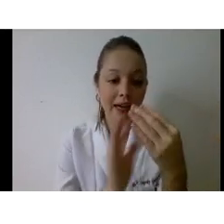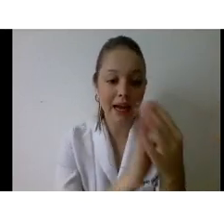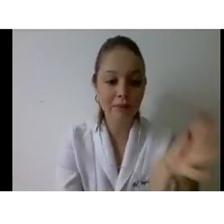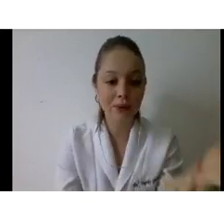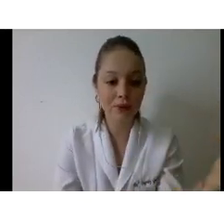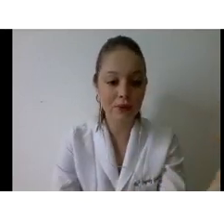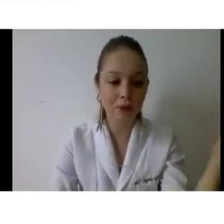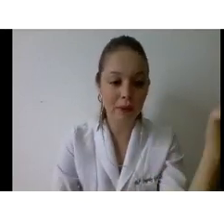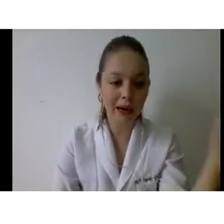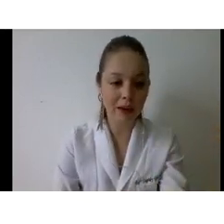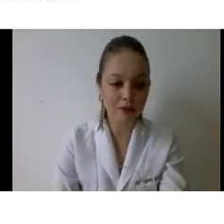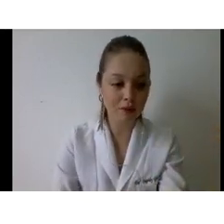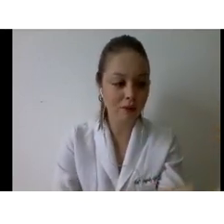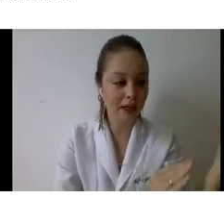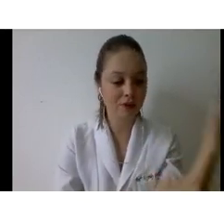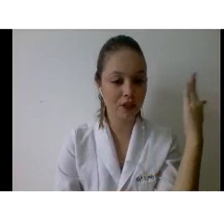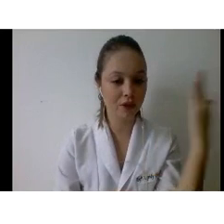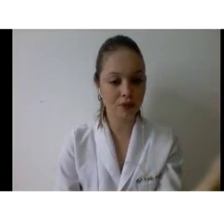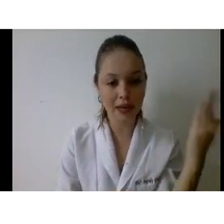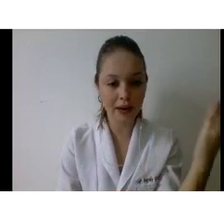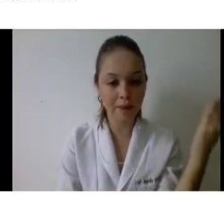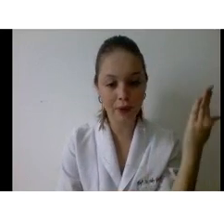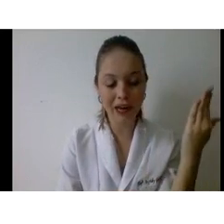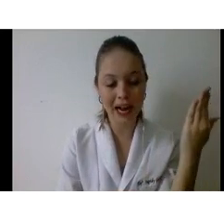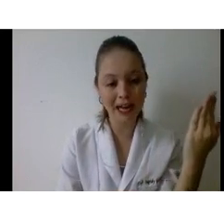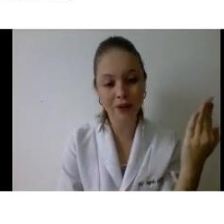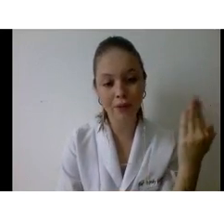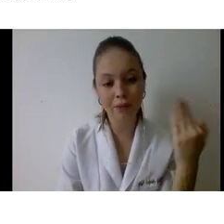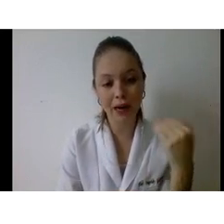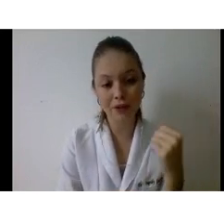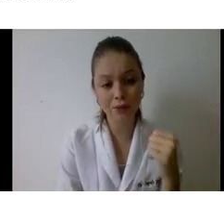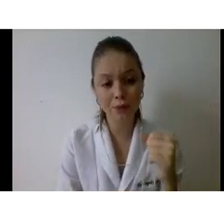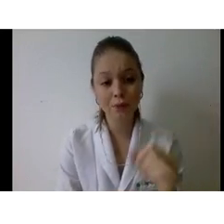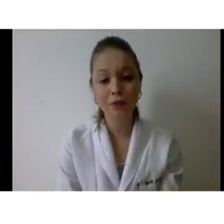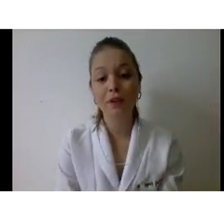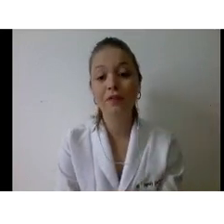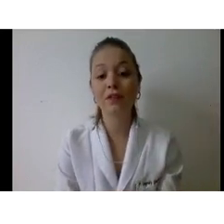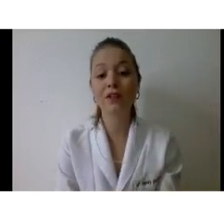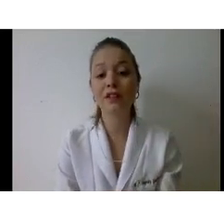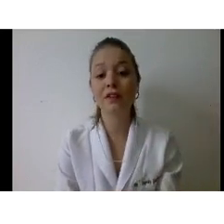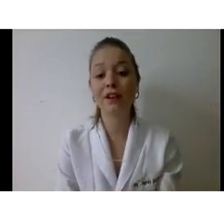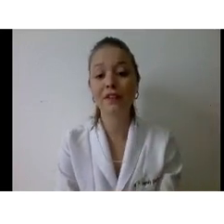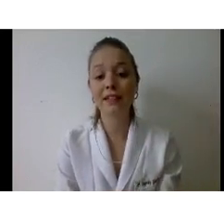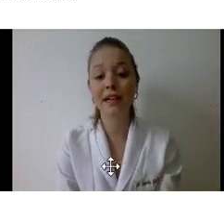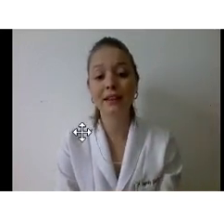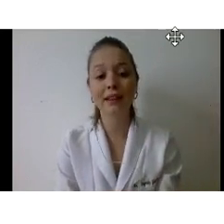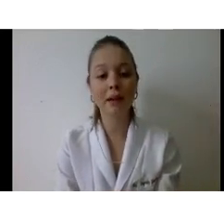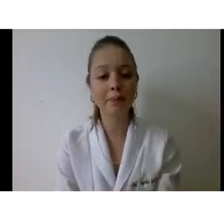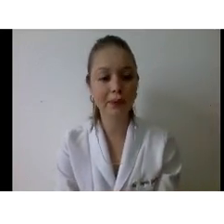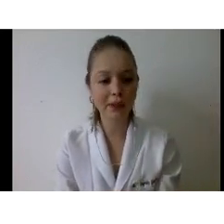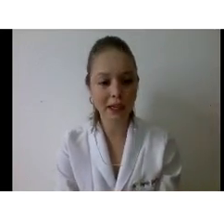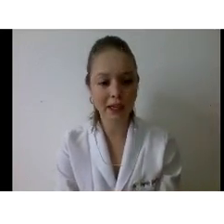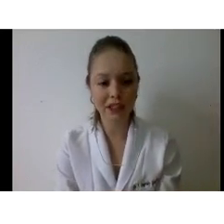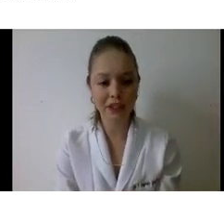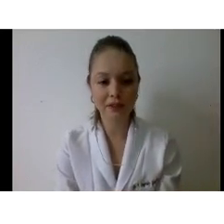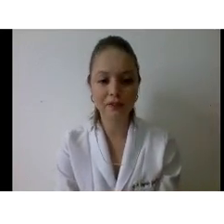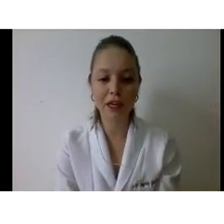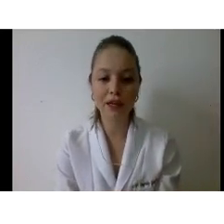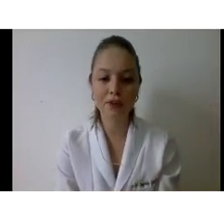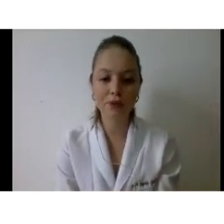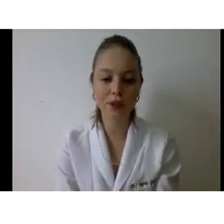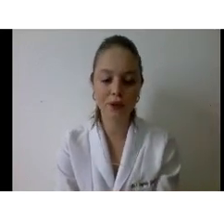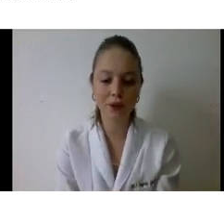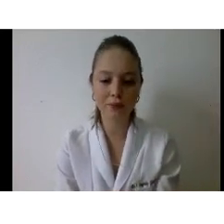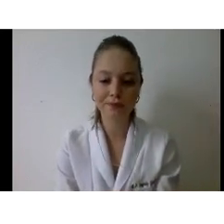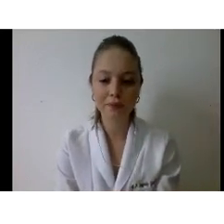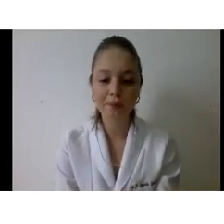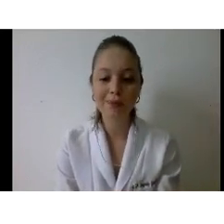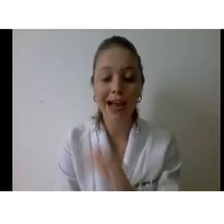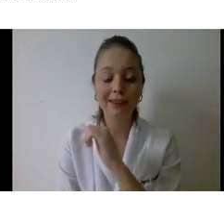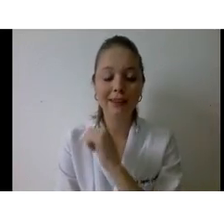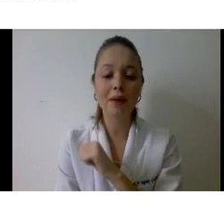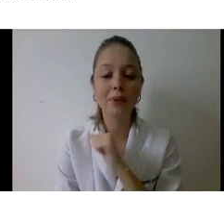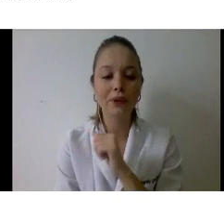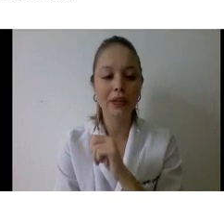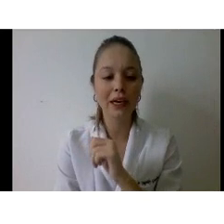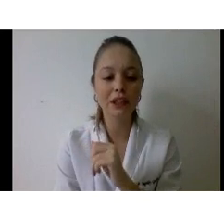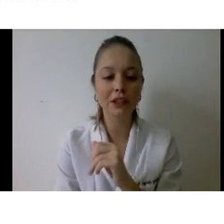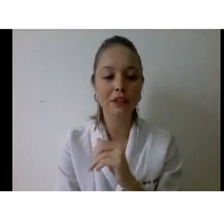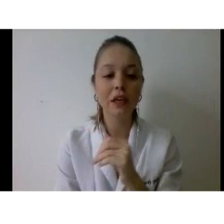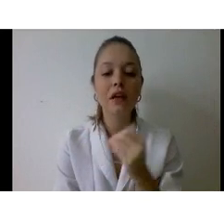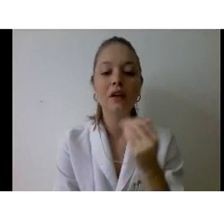a criança cabe no seu braço, né? Você consegue apoiar ela no braço. Você vai fazer a tapotagem, que é isso aqui, ó.